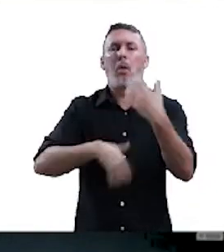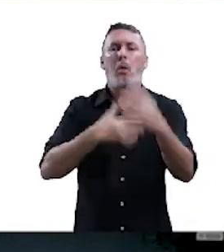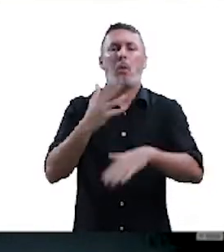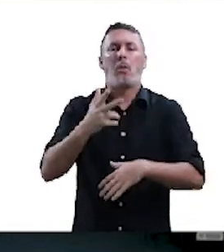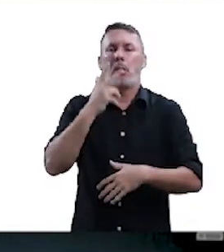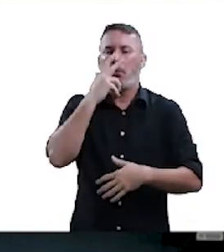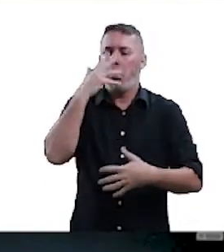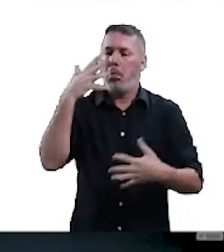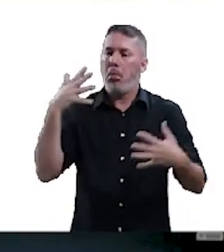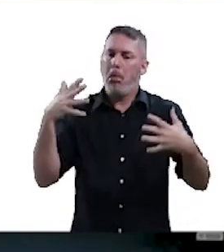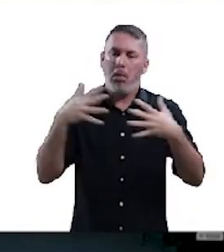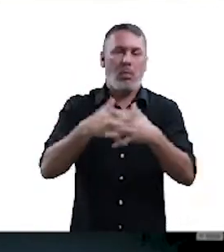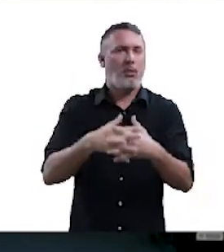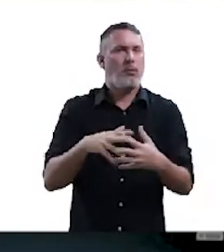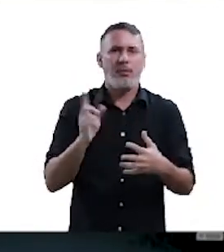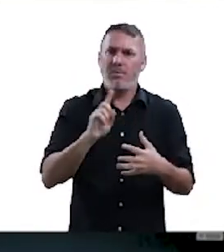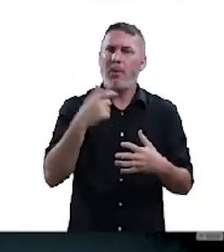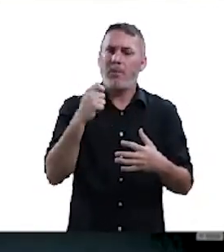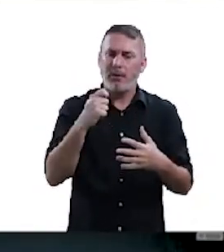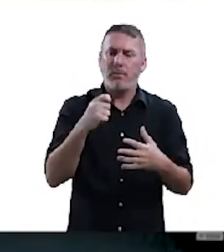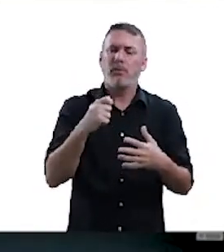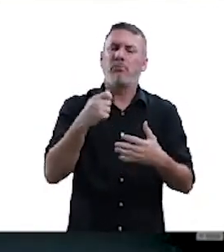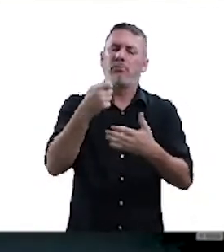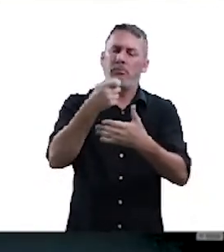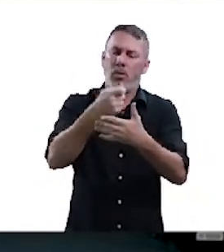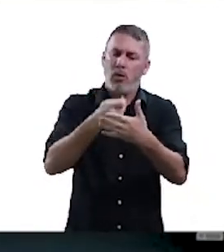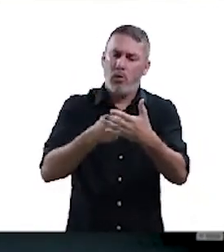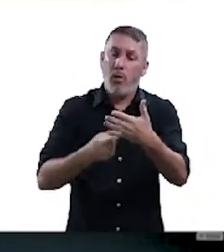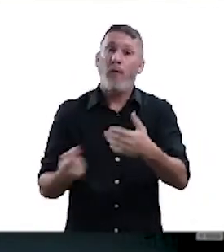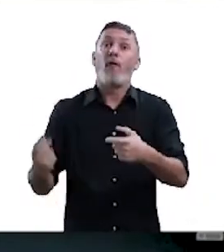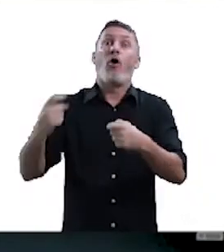Você precisa a todo momento criar essa retomada